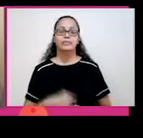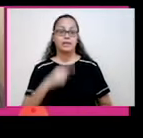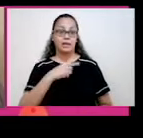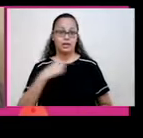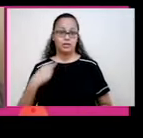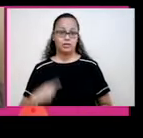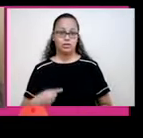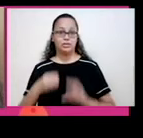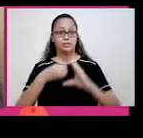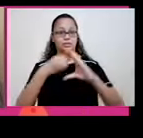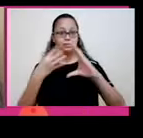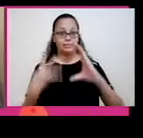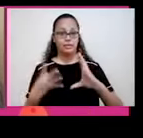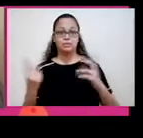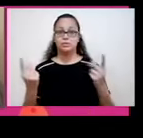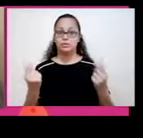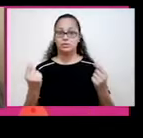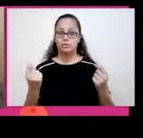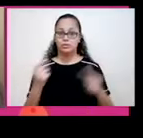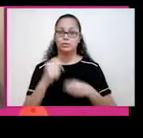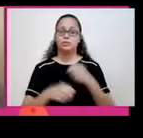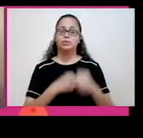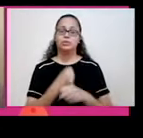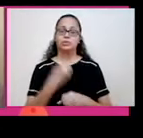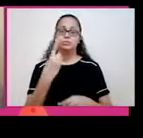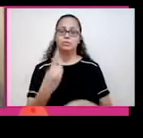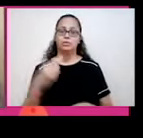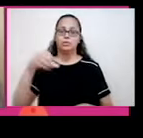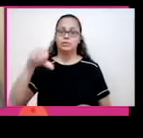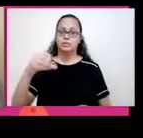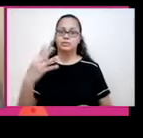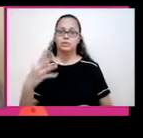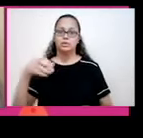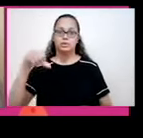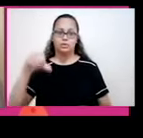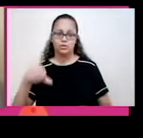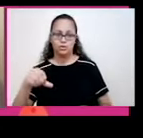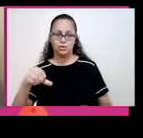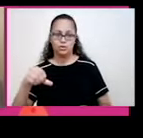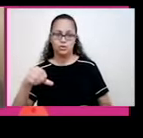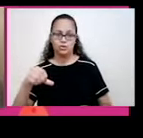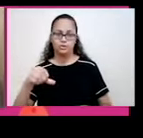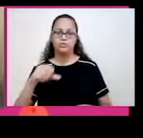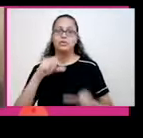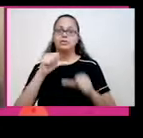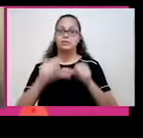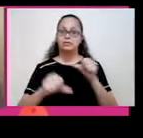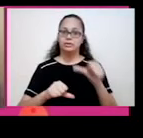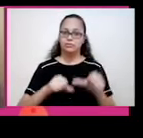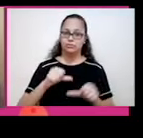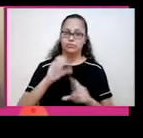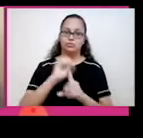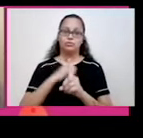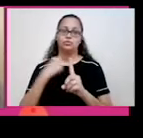China, aspectos econômicos. Em 1949 aconteceu a Revolução Socialista na